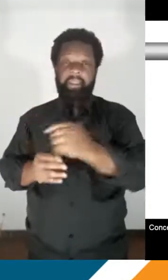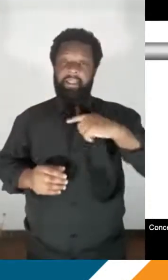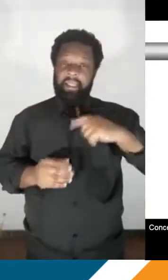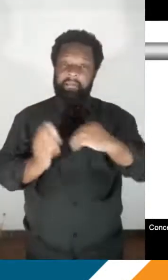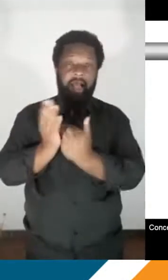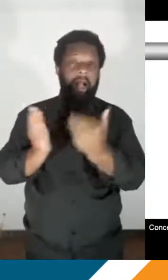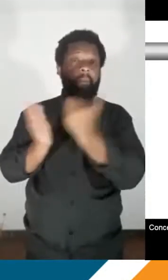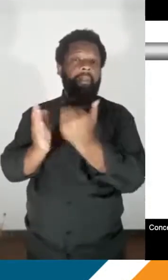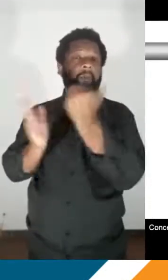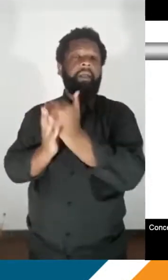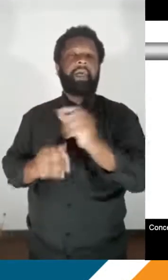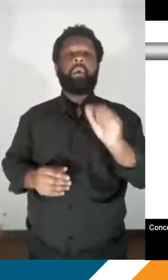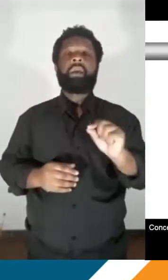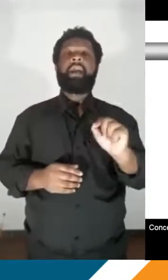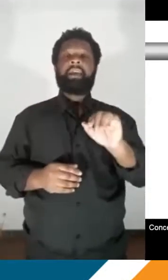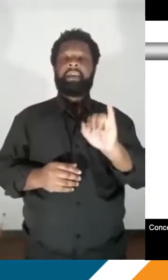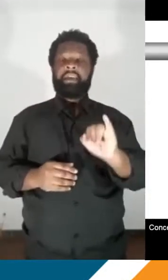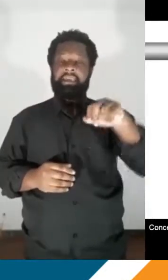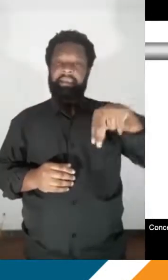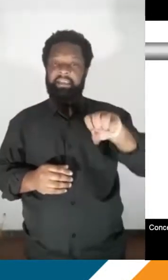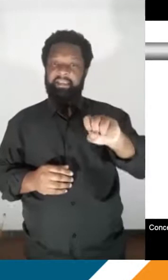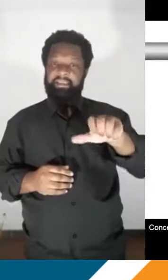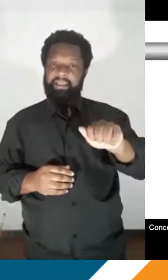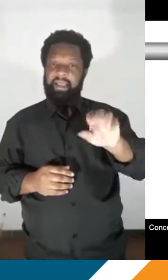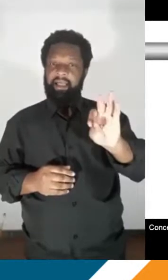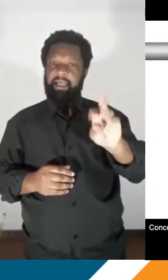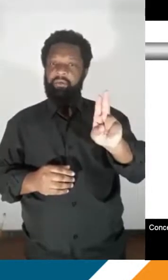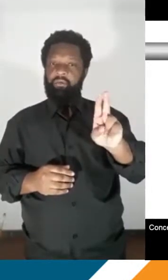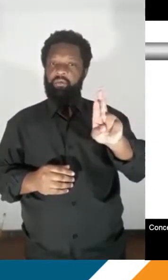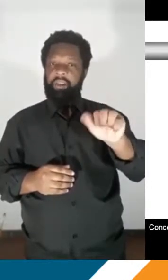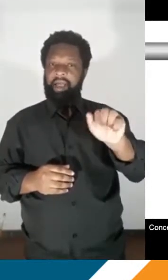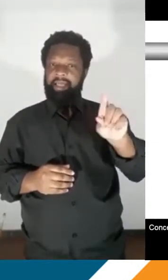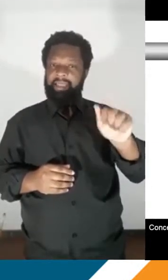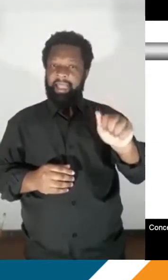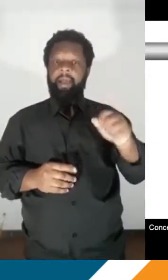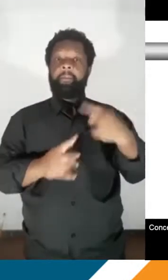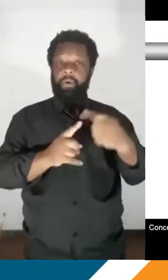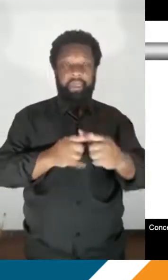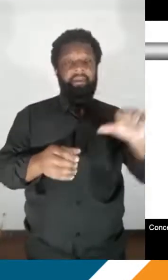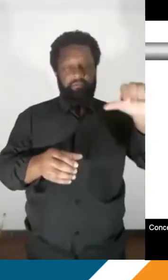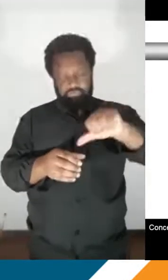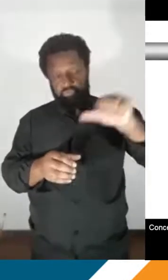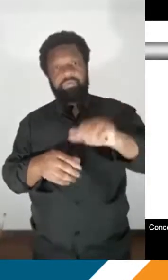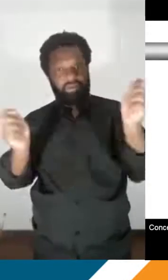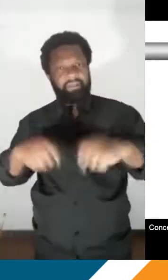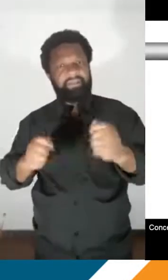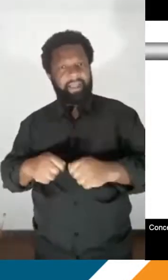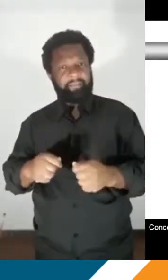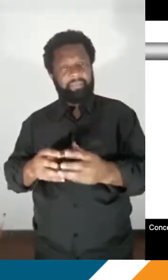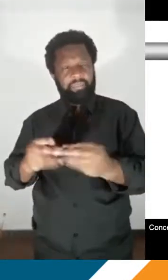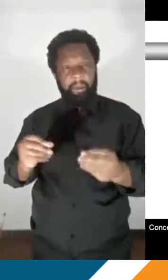aumentando. Enquanto ela vai aumentando, ela é insaturada. Por quê? Porque cabe mais soluto ainda, porque ela ainda está